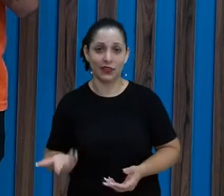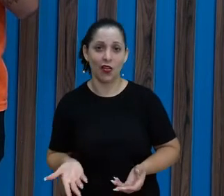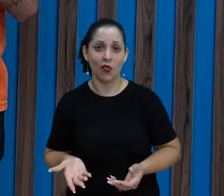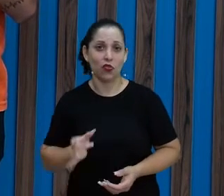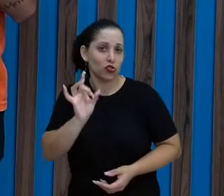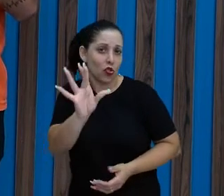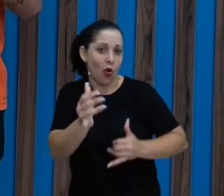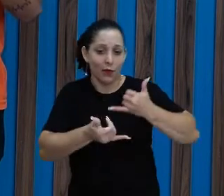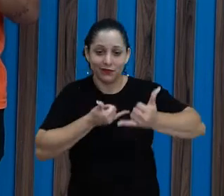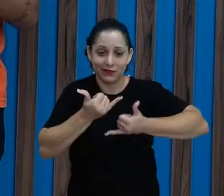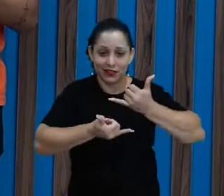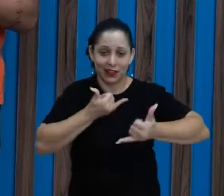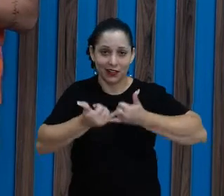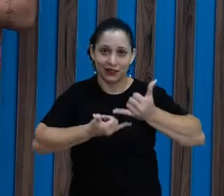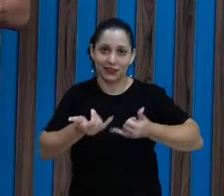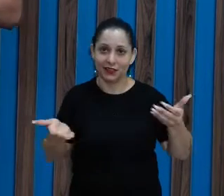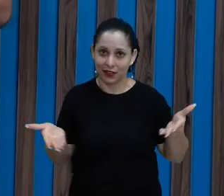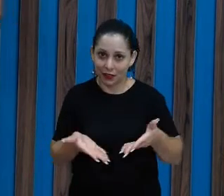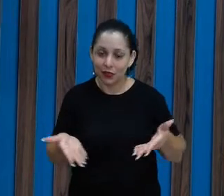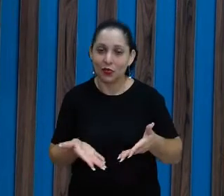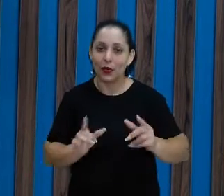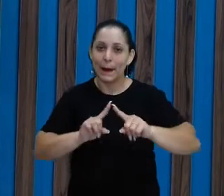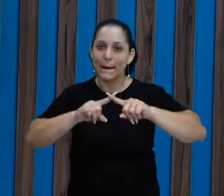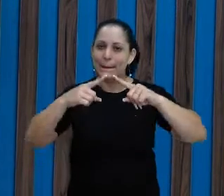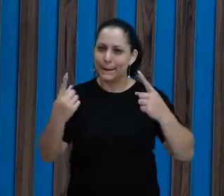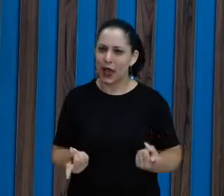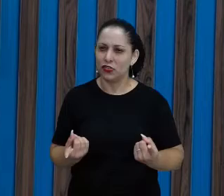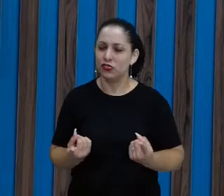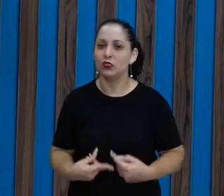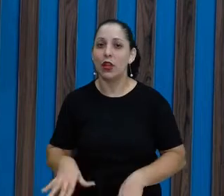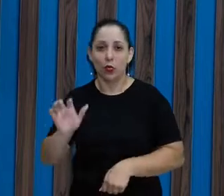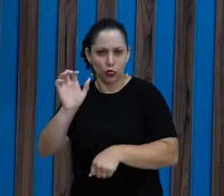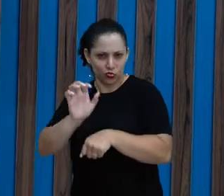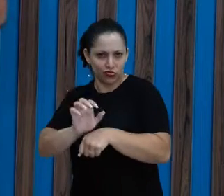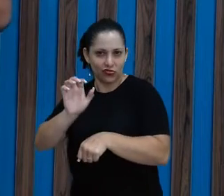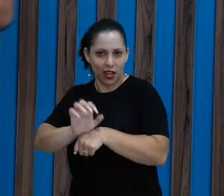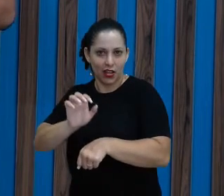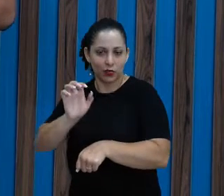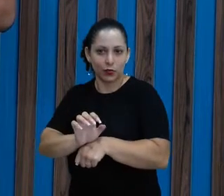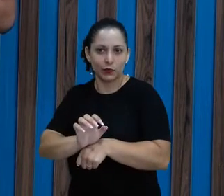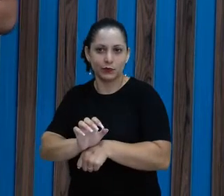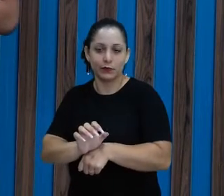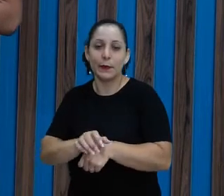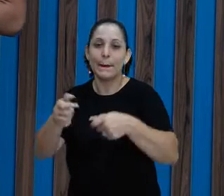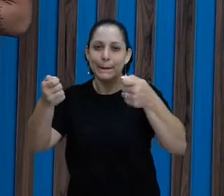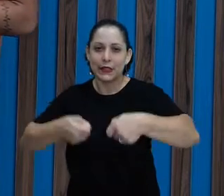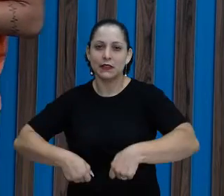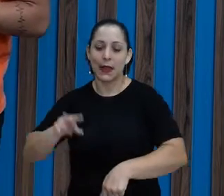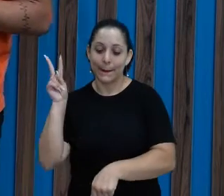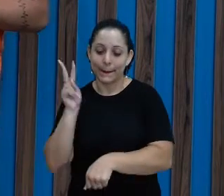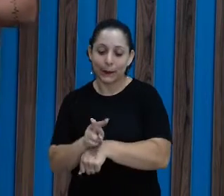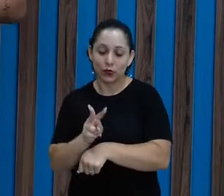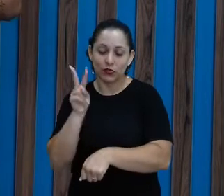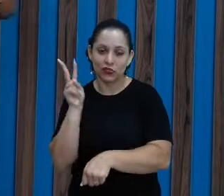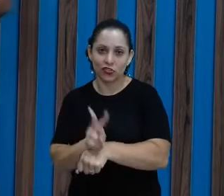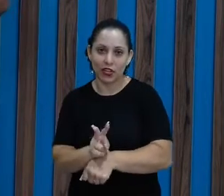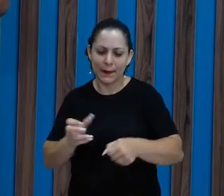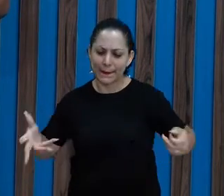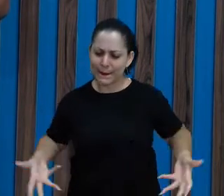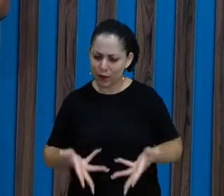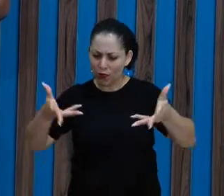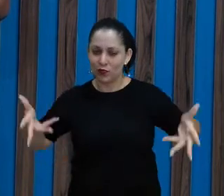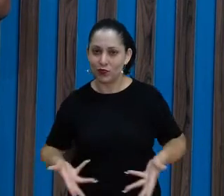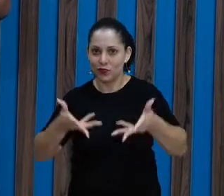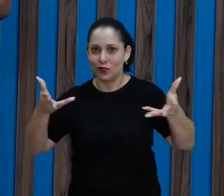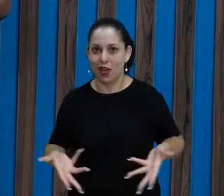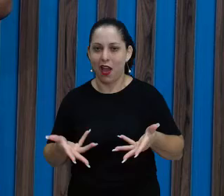é um jogo, mas é dever do Estado proteger e incentivar essas